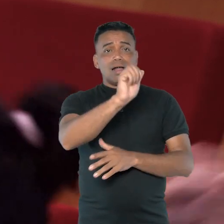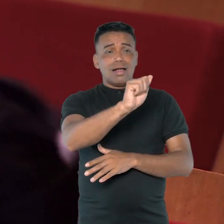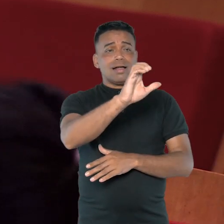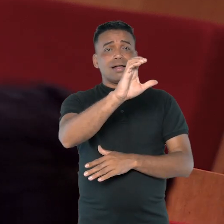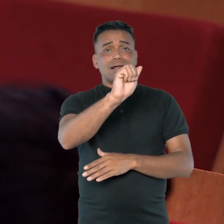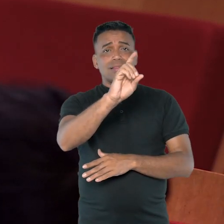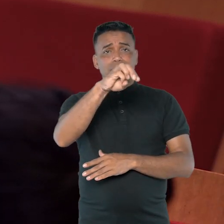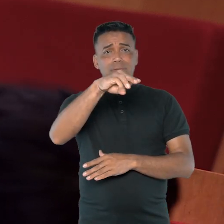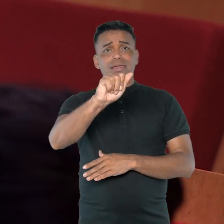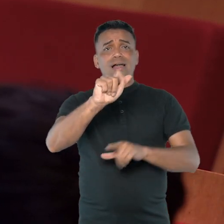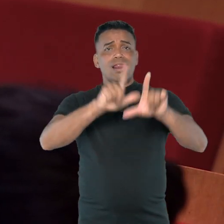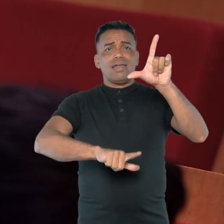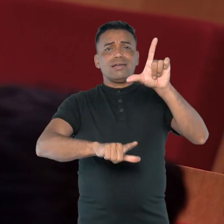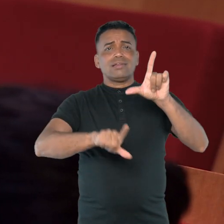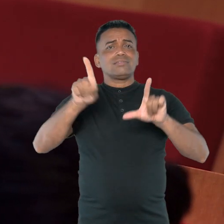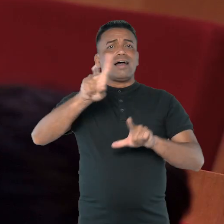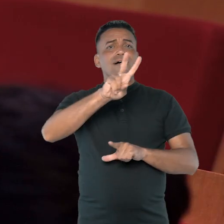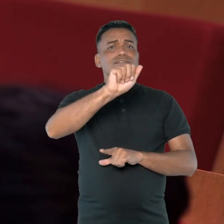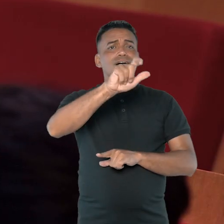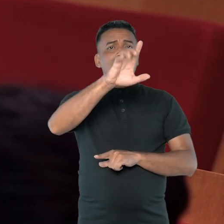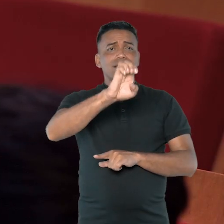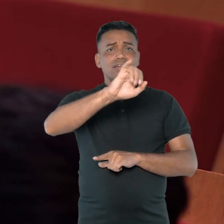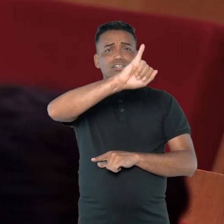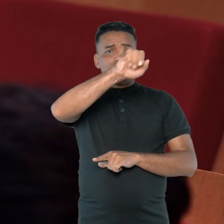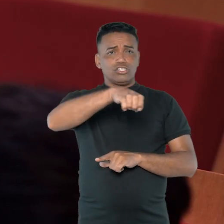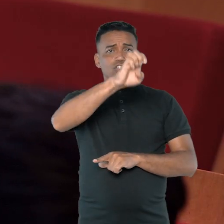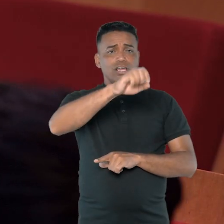Academia de Letras do Vale de Jequitinhonha. No final de